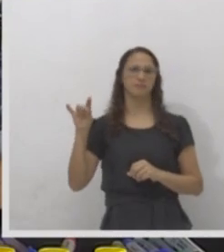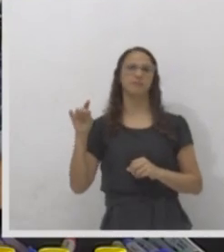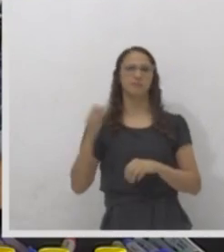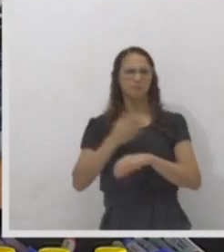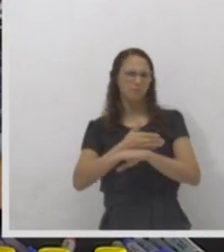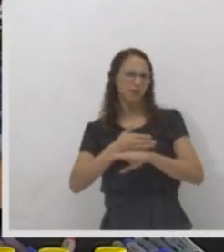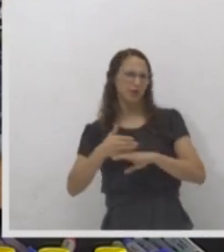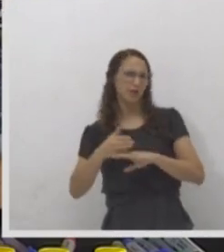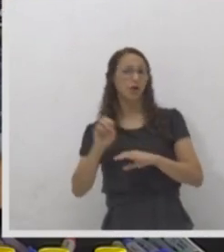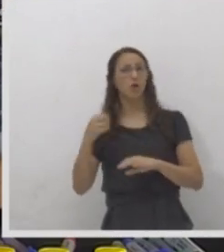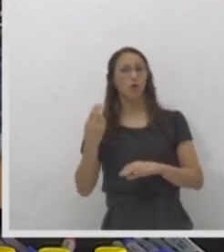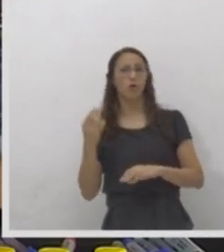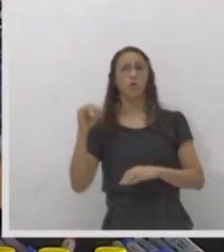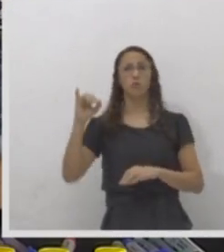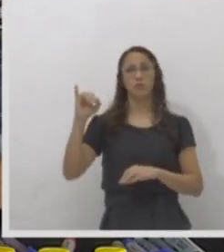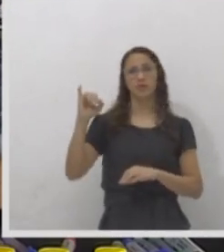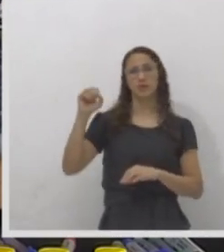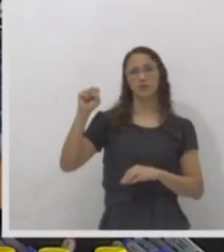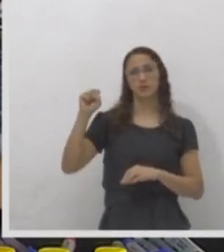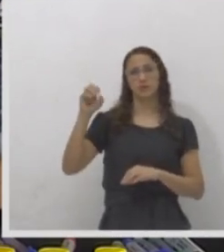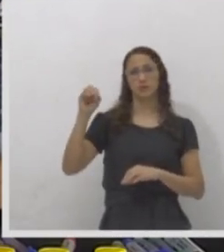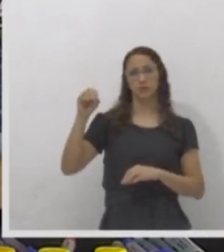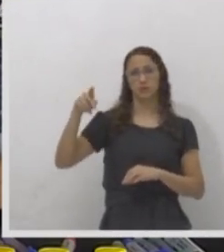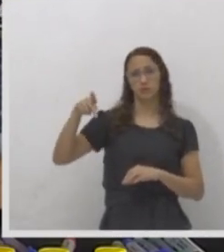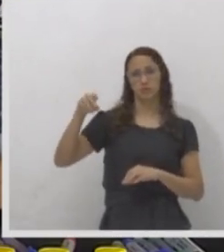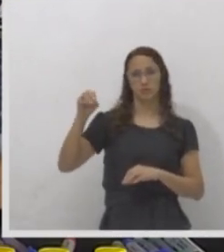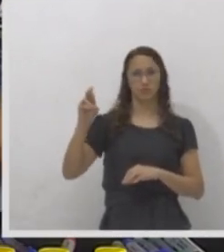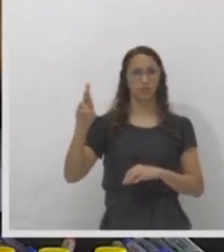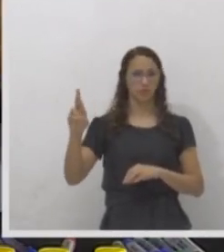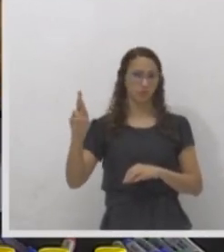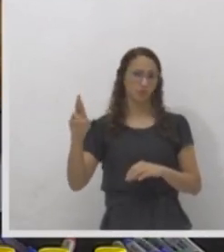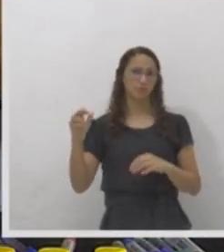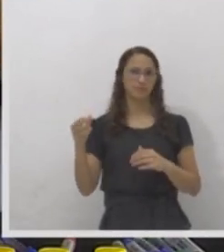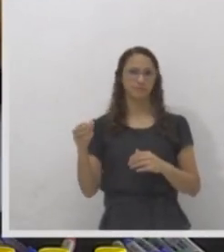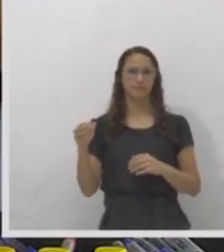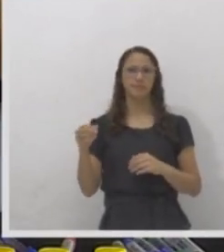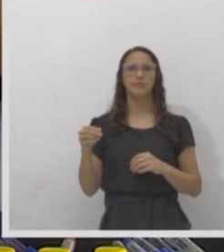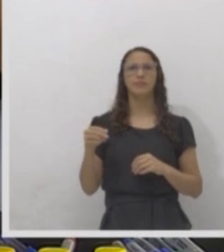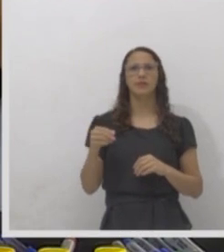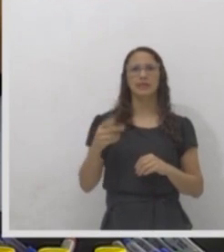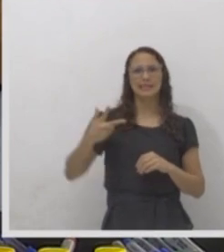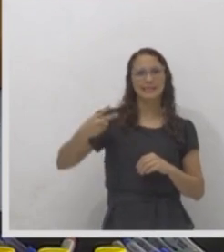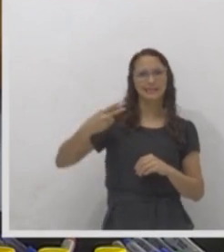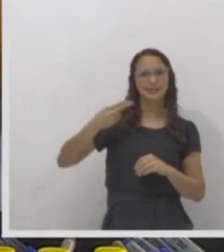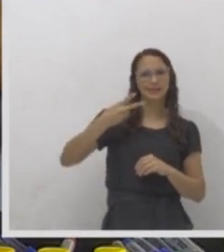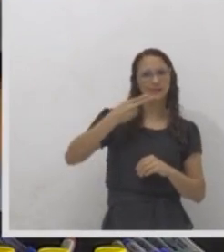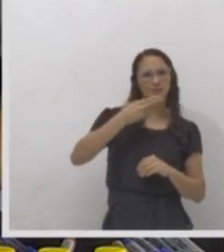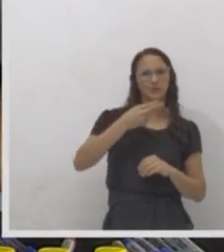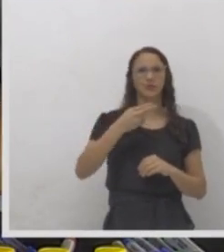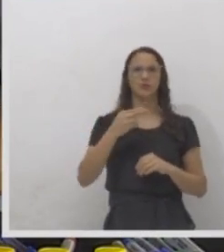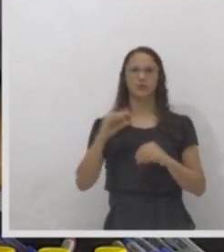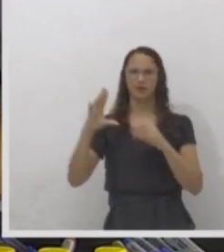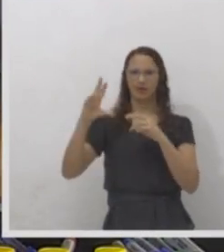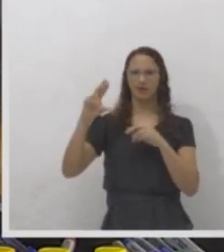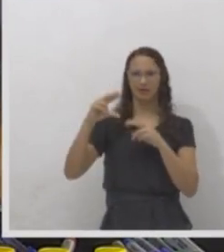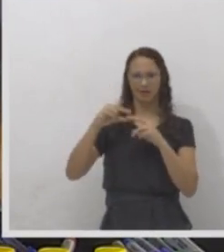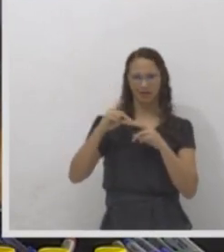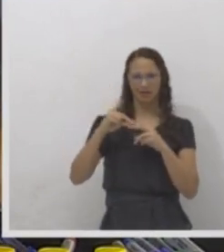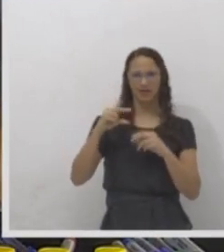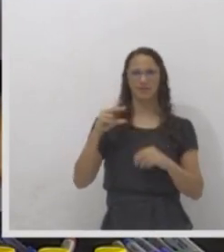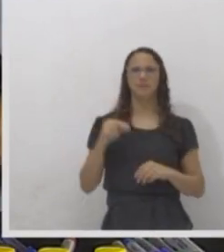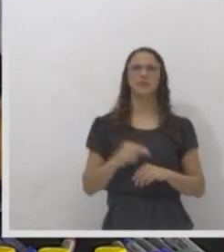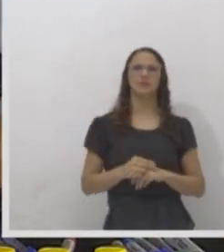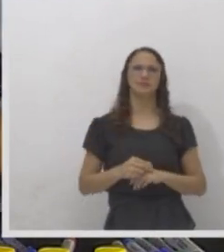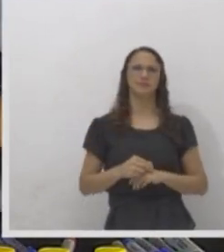sem ponta, alguns clipes, caso você não tenha esse clipe aqui, né, de prender papel, você pode estar colocando